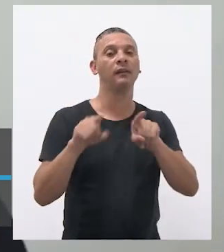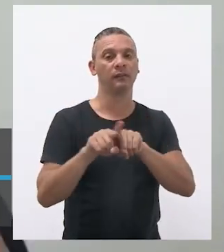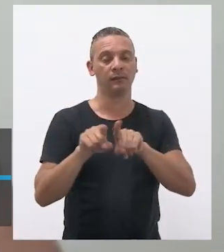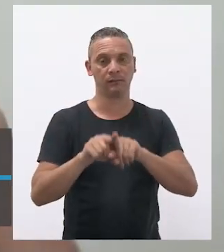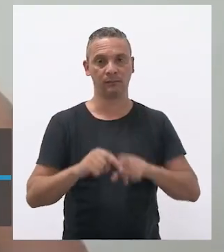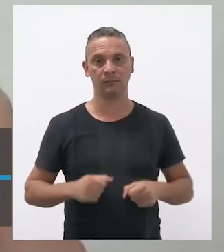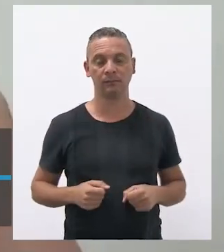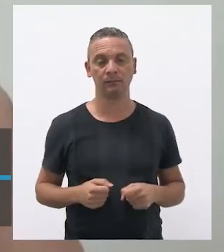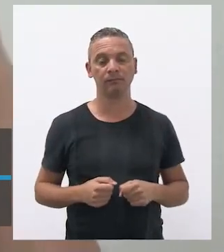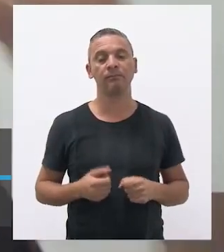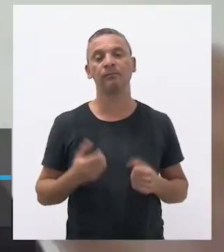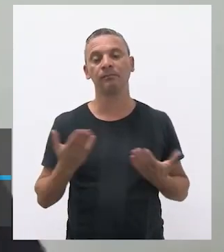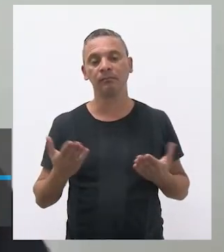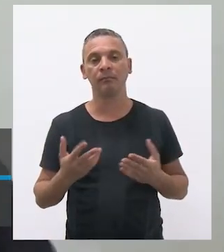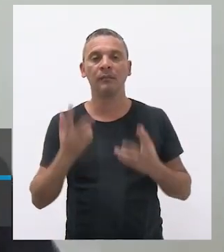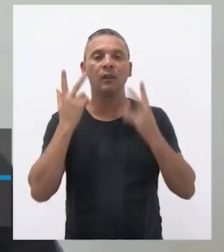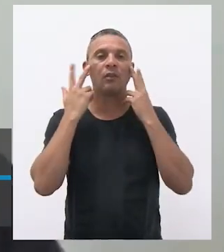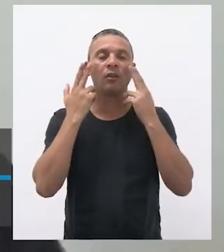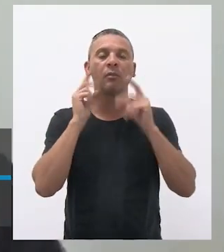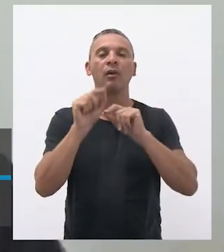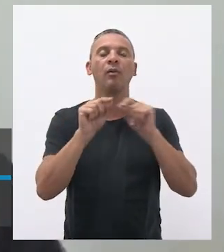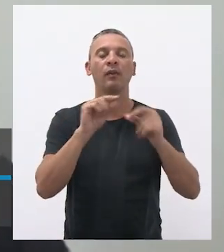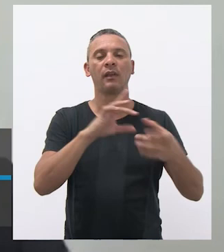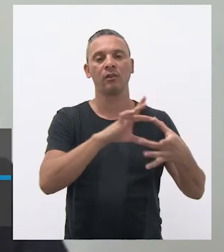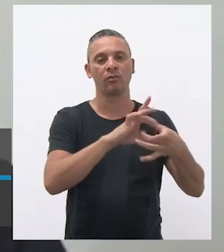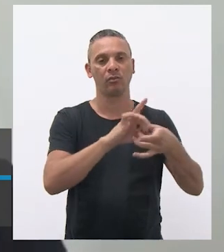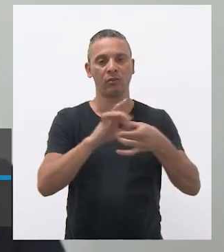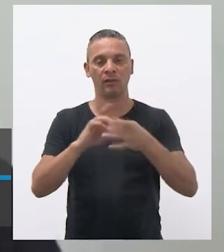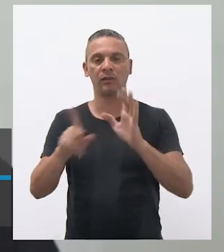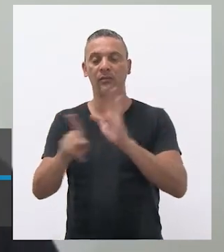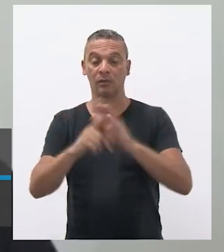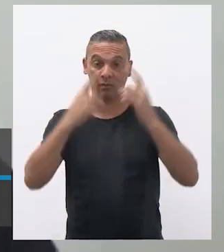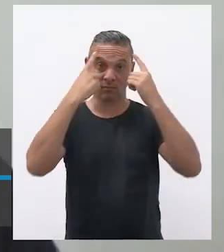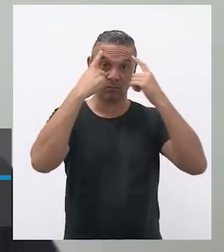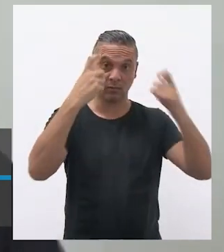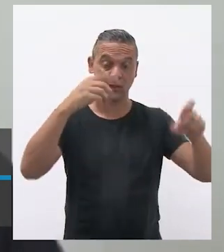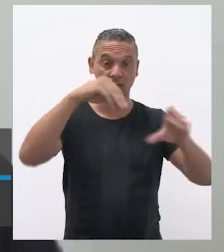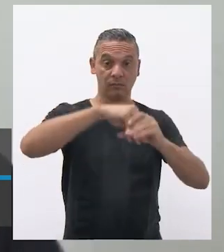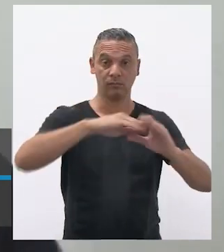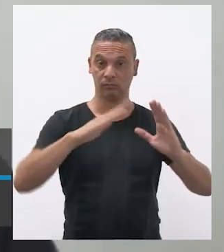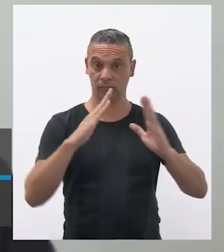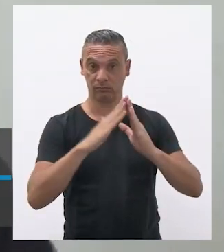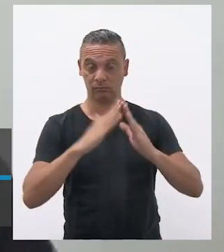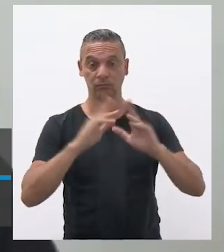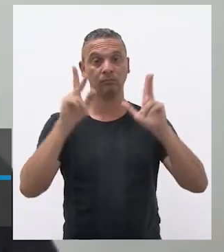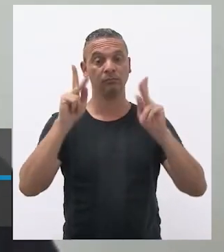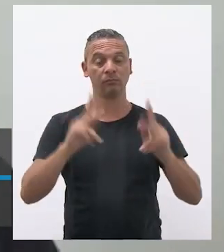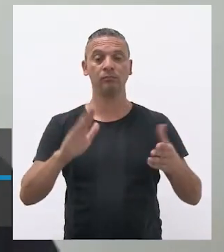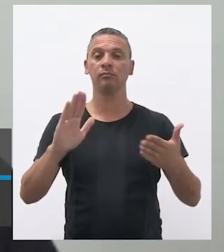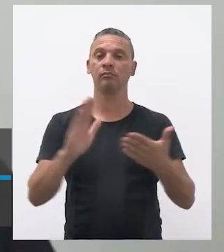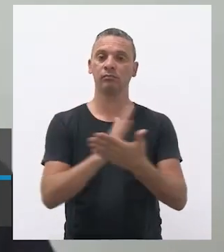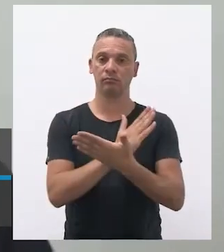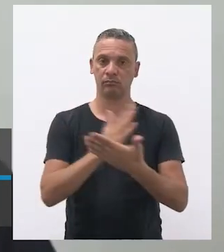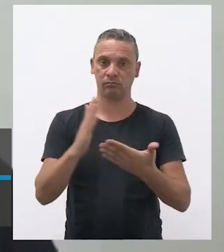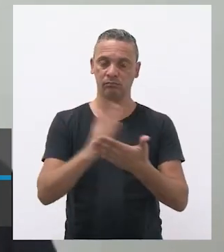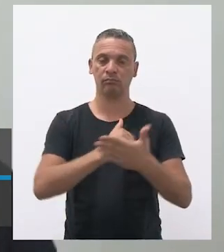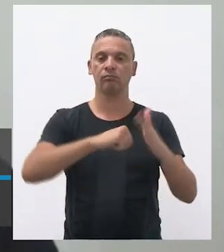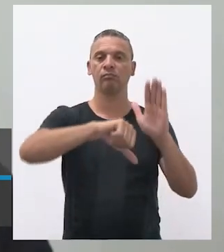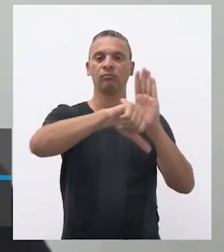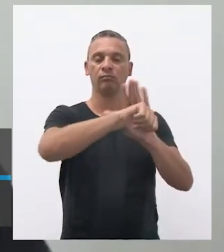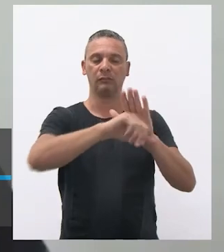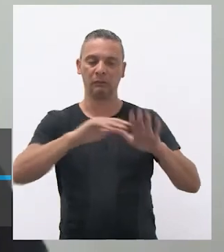né? Em que eu vou tentar descrever aqui para que fique mais fácil a visualização do que poderia